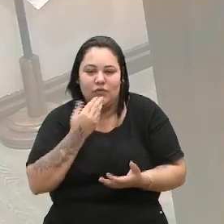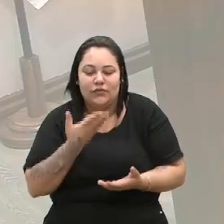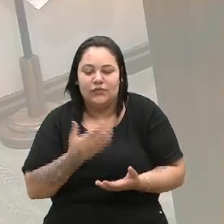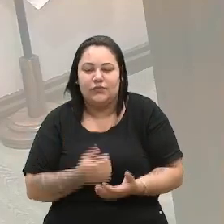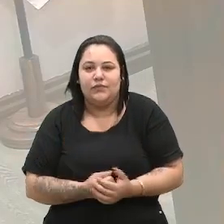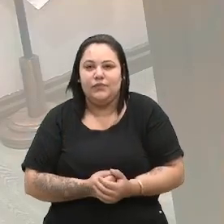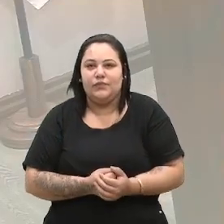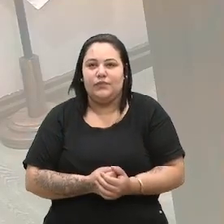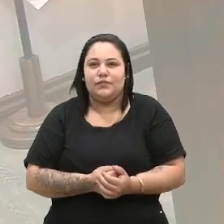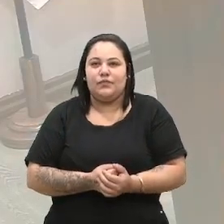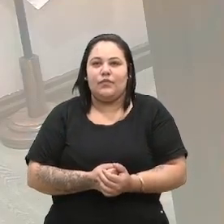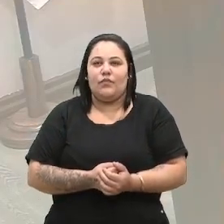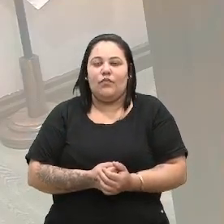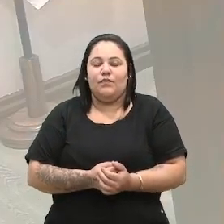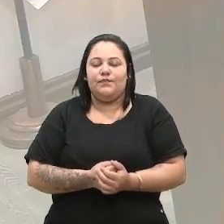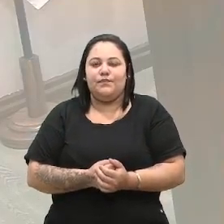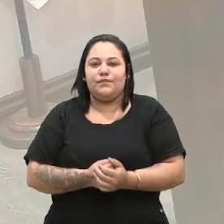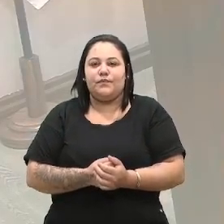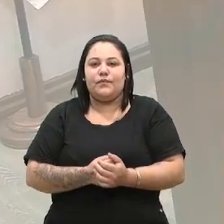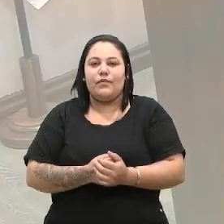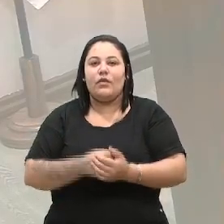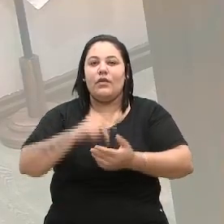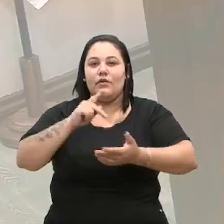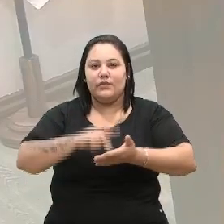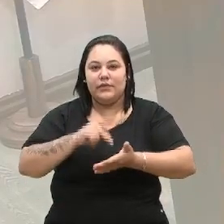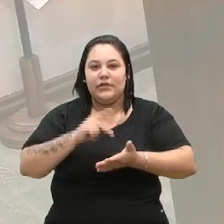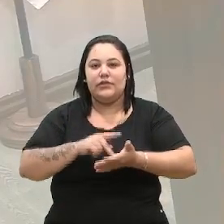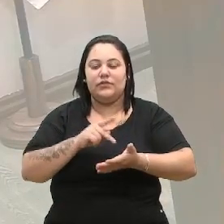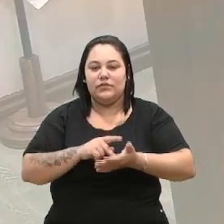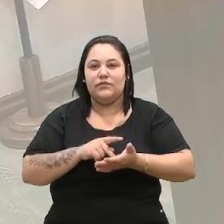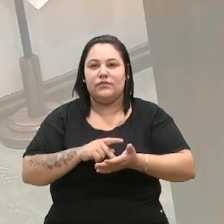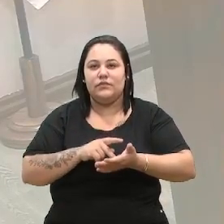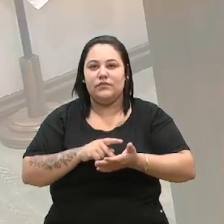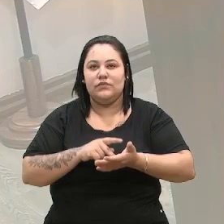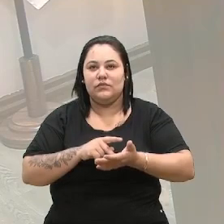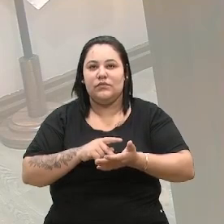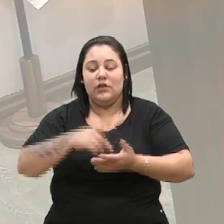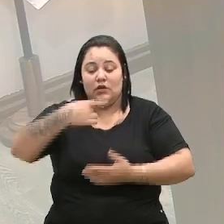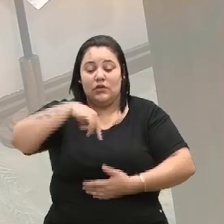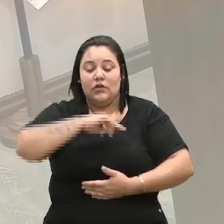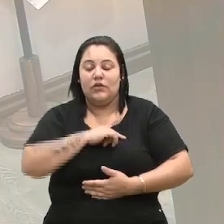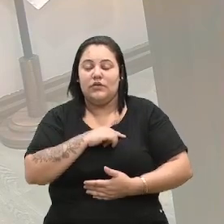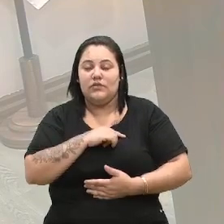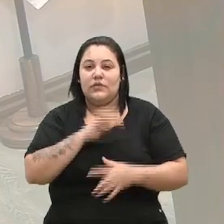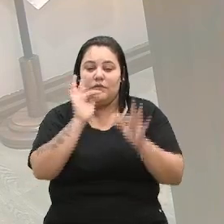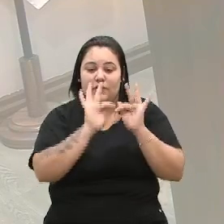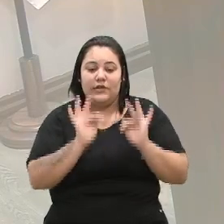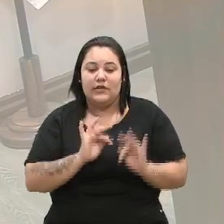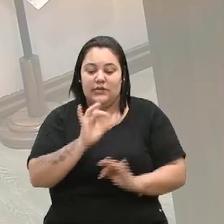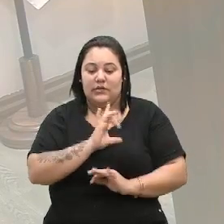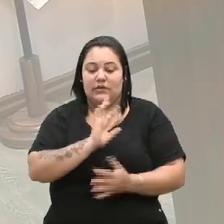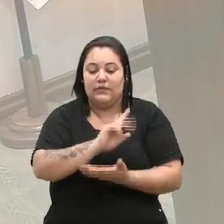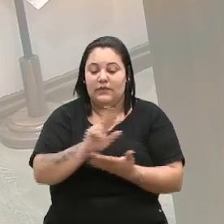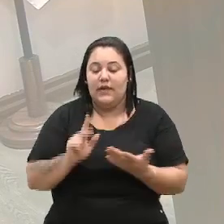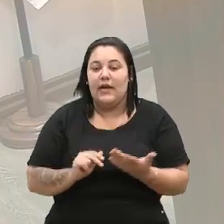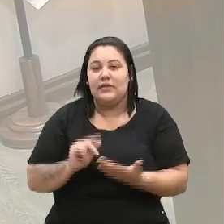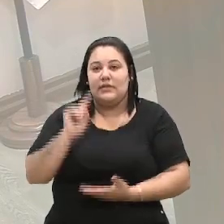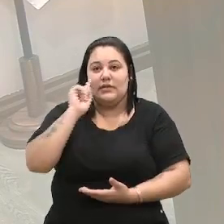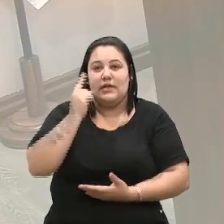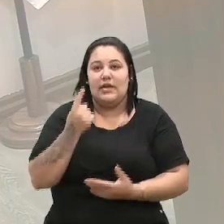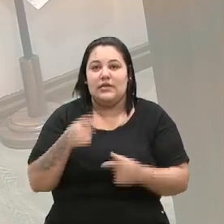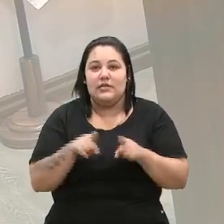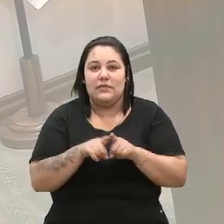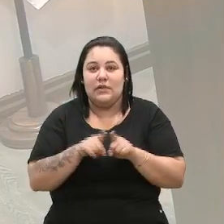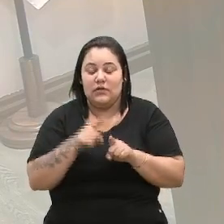Justamente, acho que perfeito. A gente fica feliz, né, que vem várias ideias quando a gente apresenta, né,